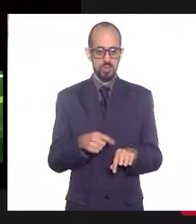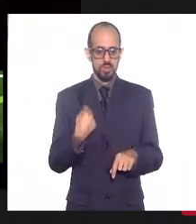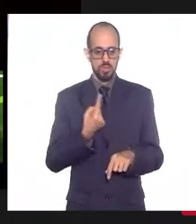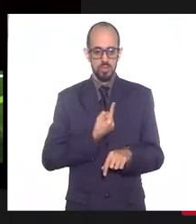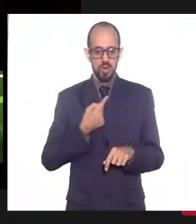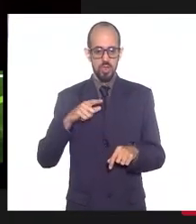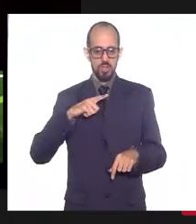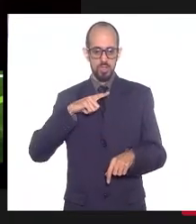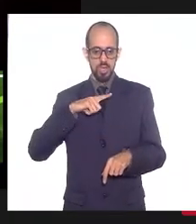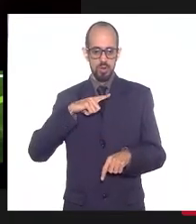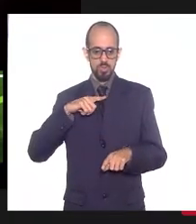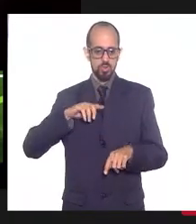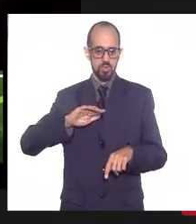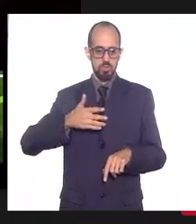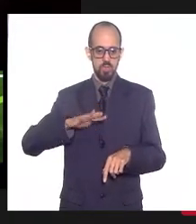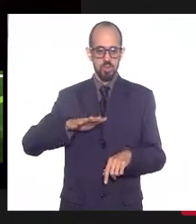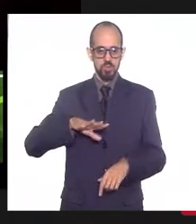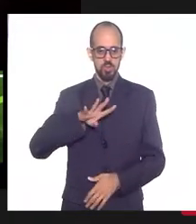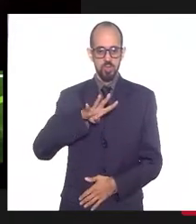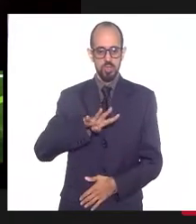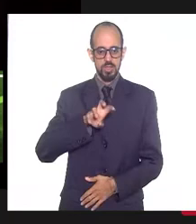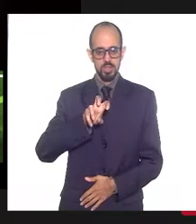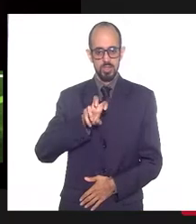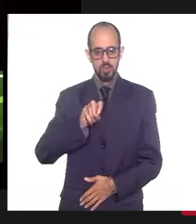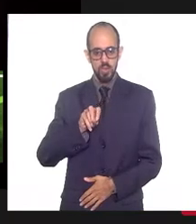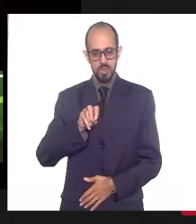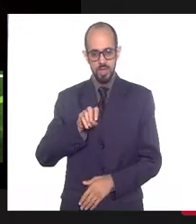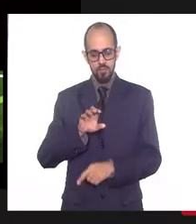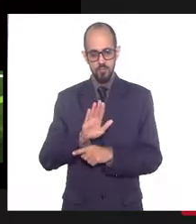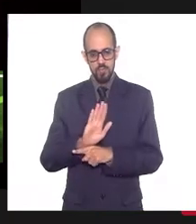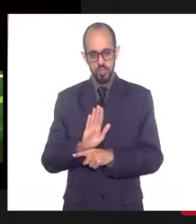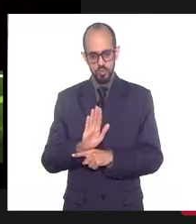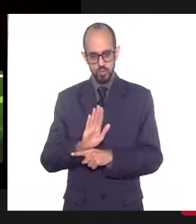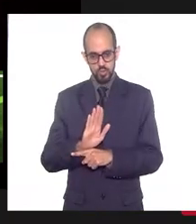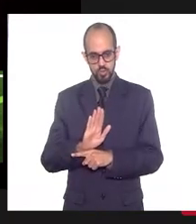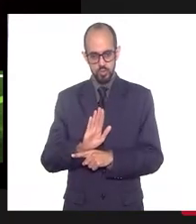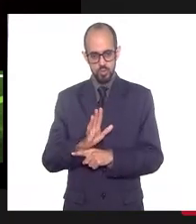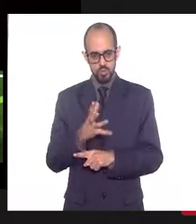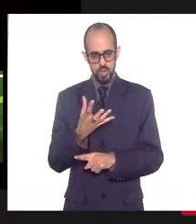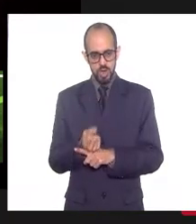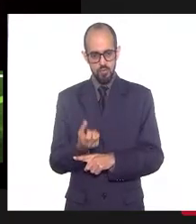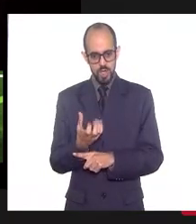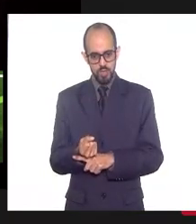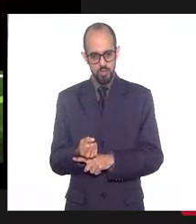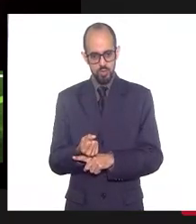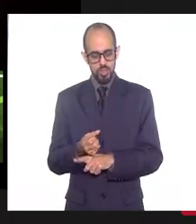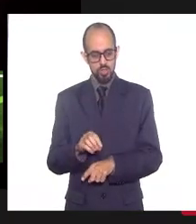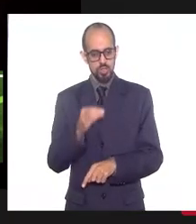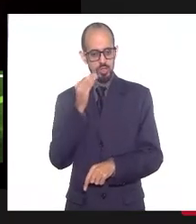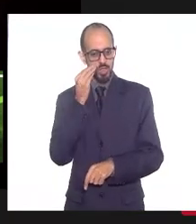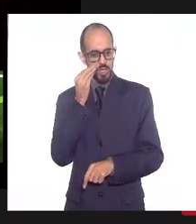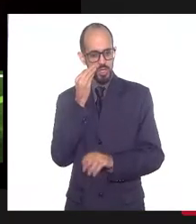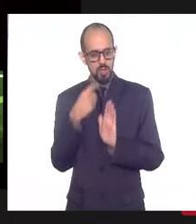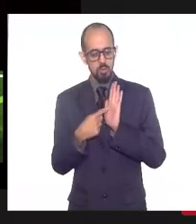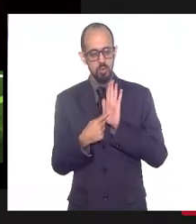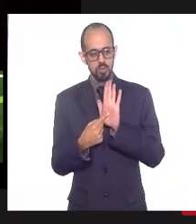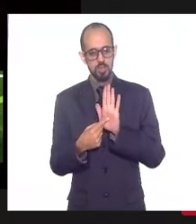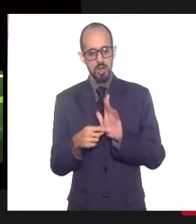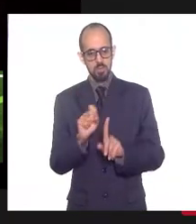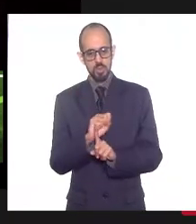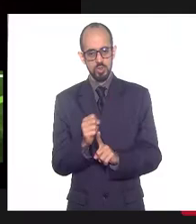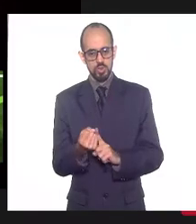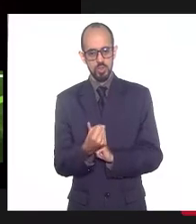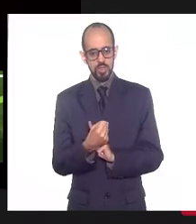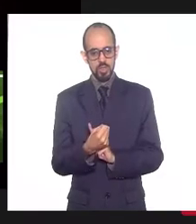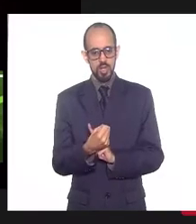temos atualmente algo em torno de 450 vídeos gravados, onde a gente tenta mostrar para a sociedade que